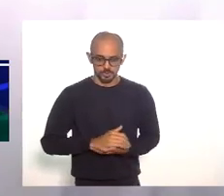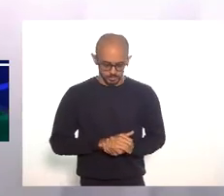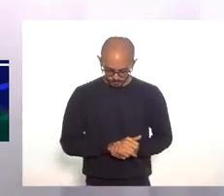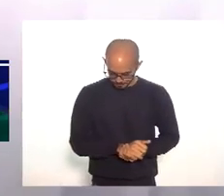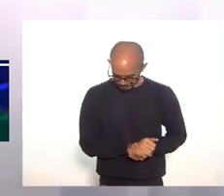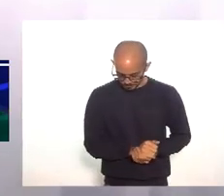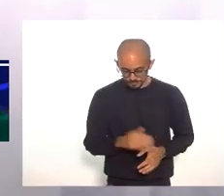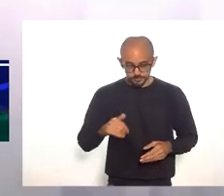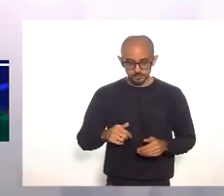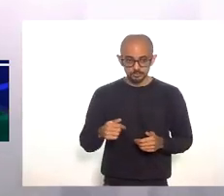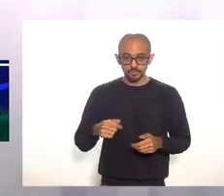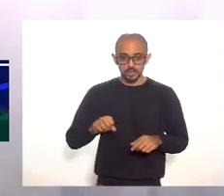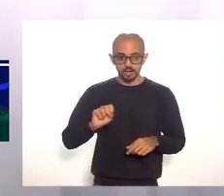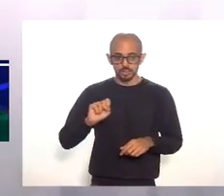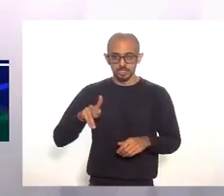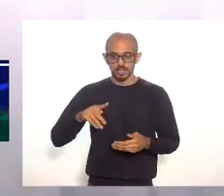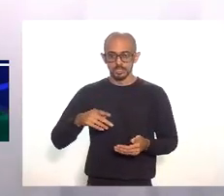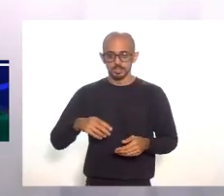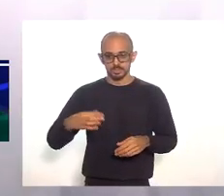Vossa Excelência.